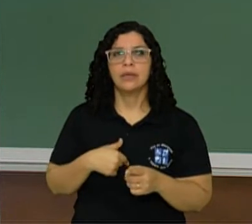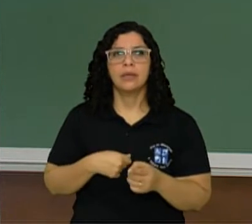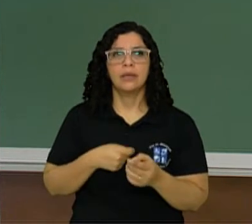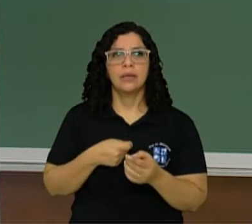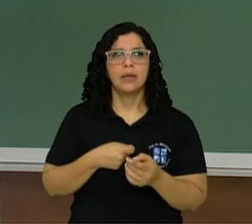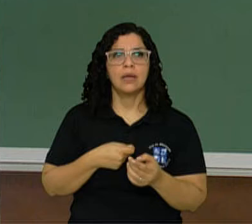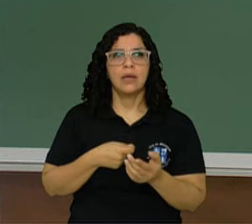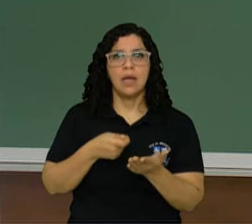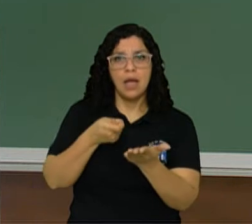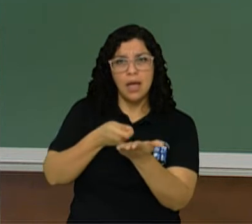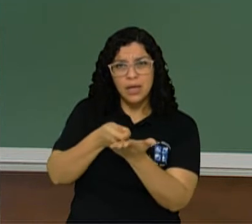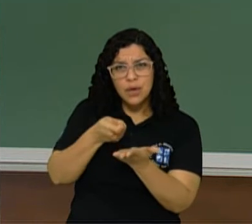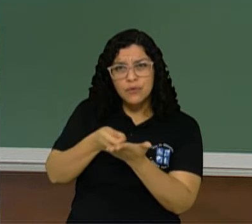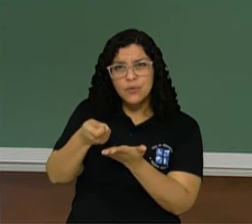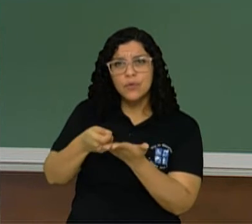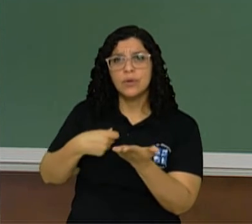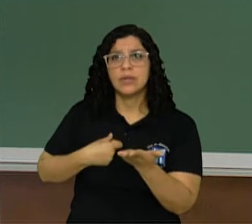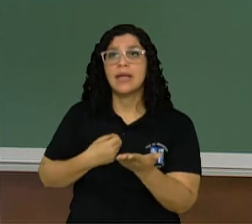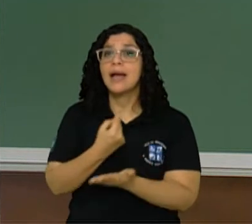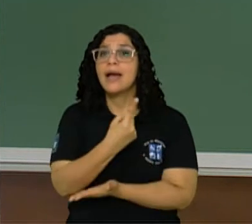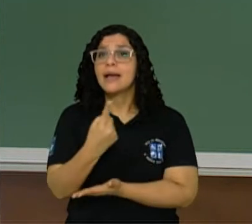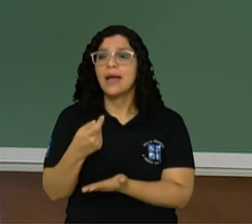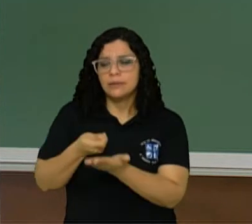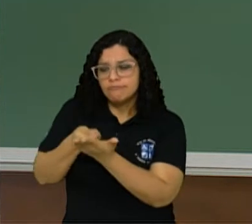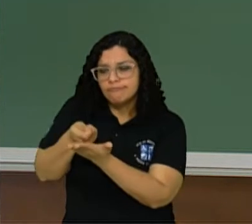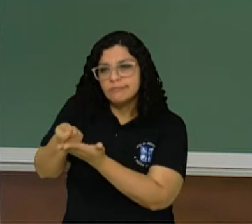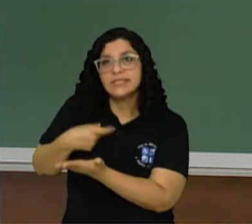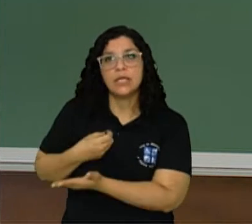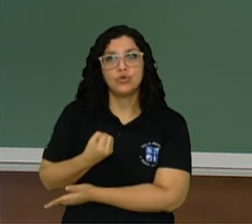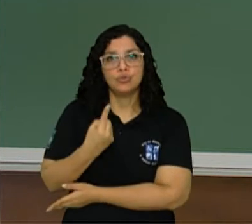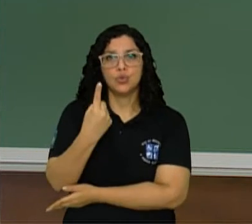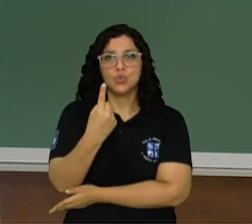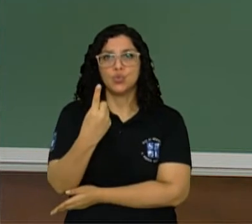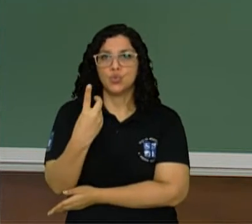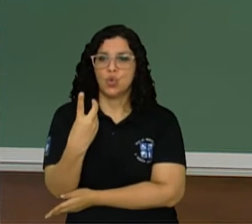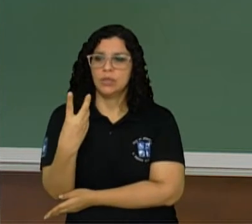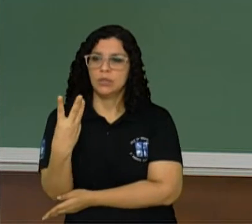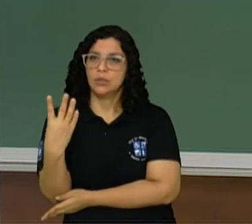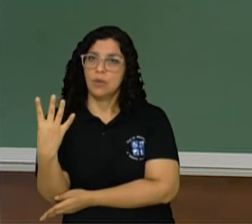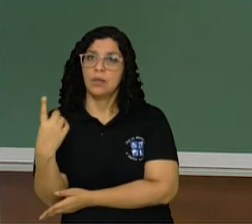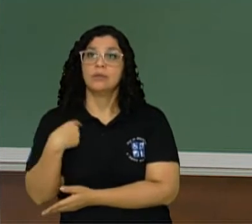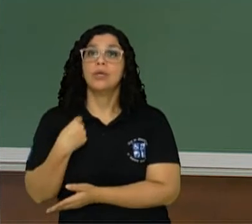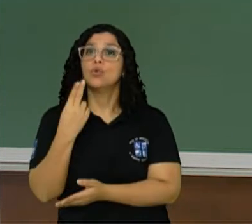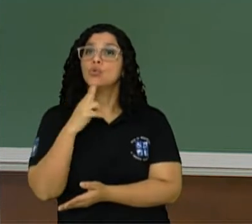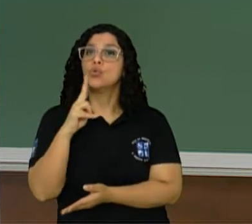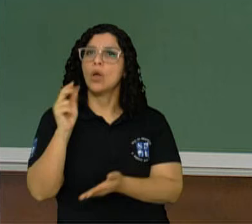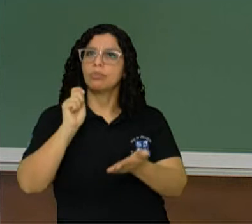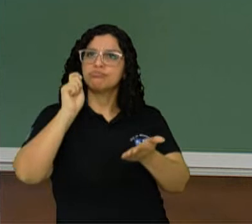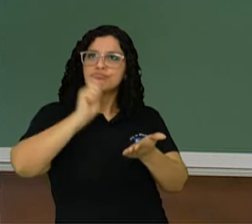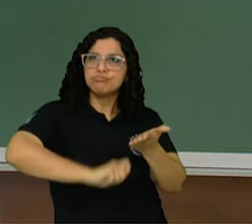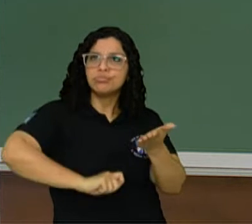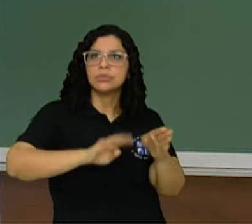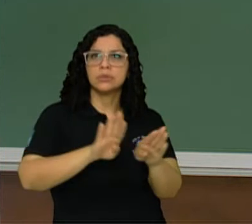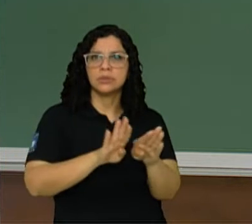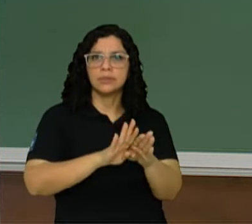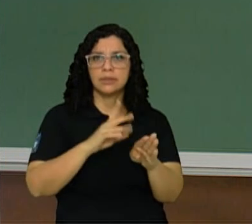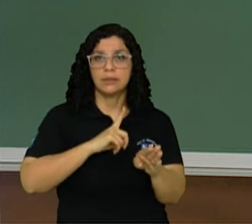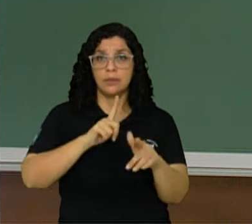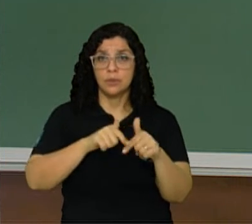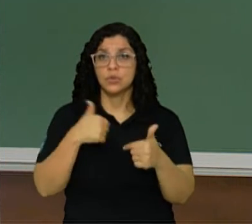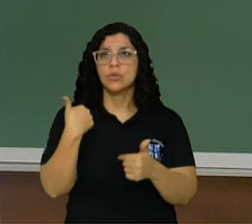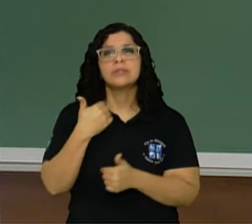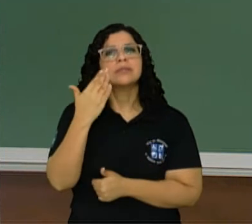a edição ela tem um número, uma numeração, o autor ele pega e coloca o nome dele, ele assina, né? E assim nós